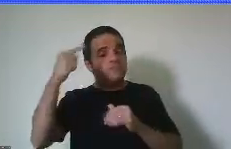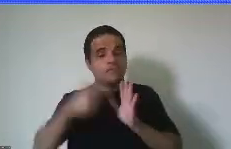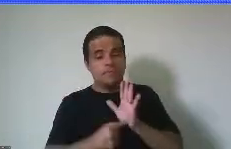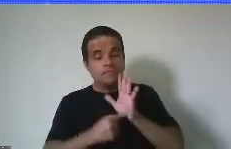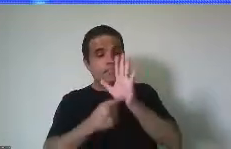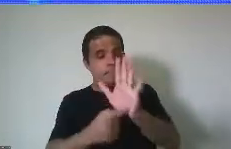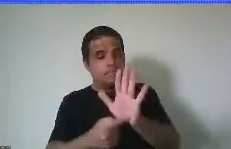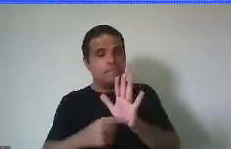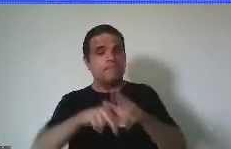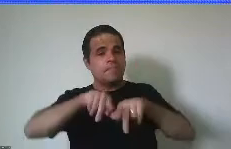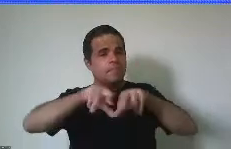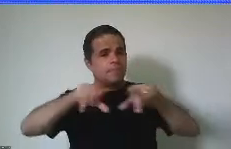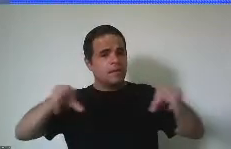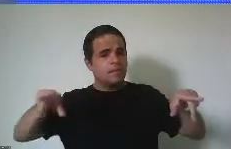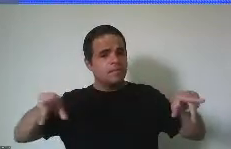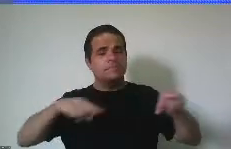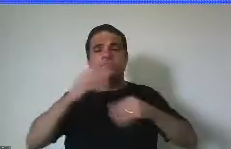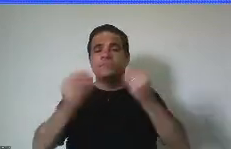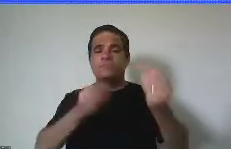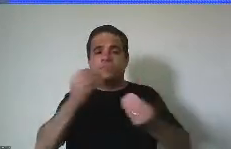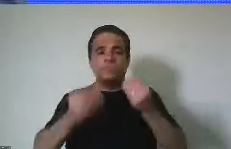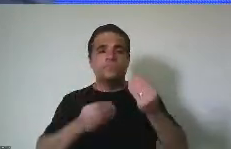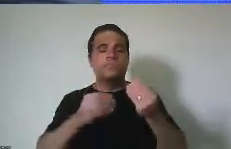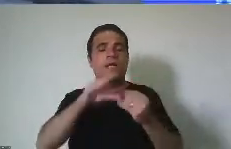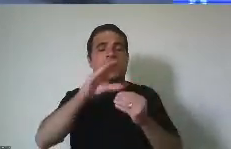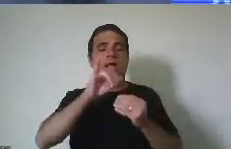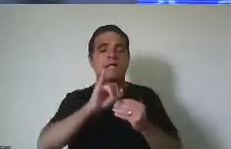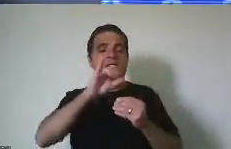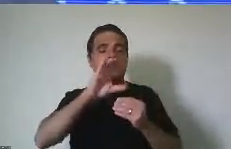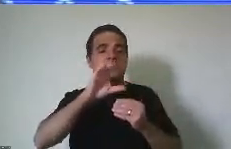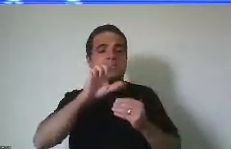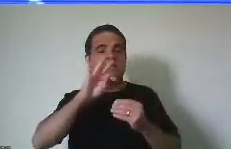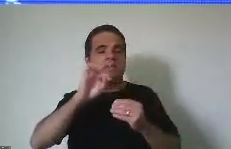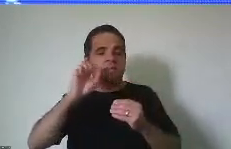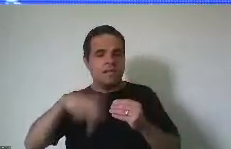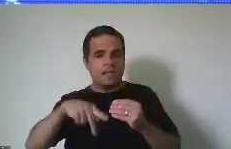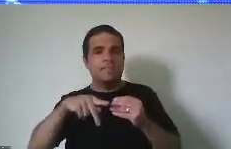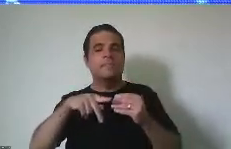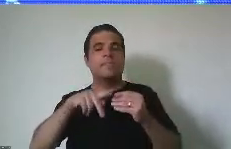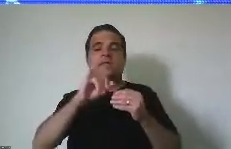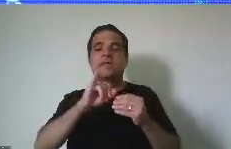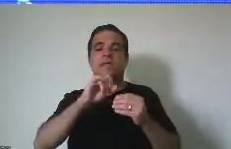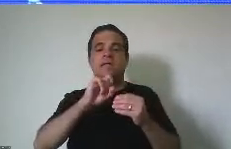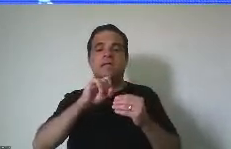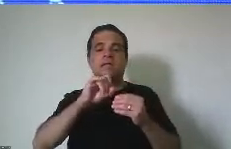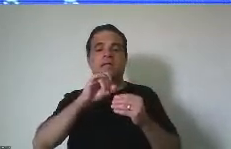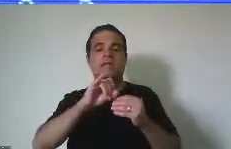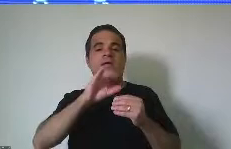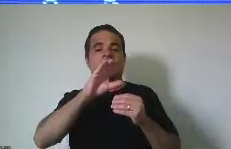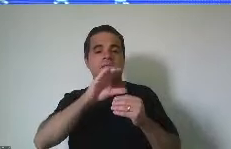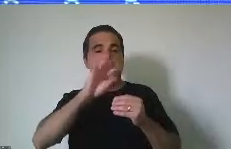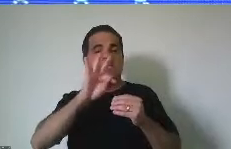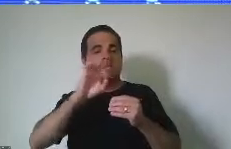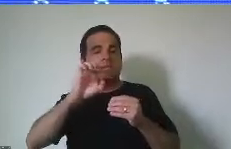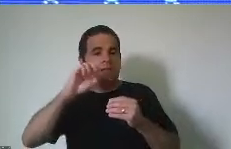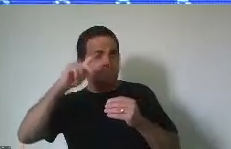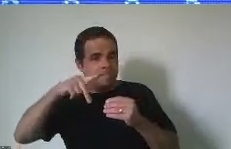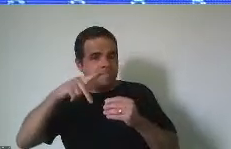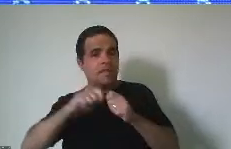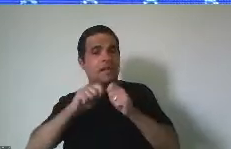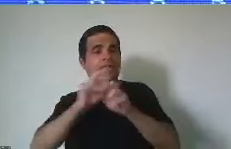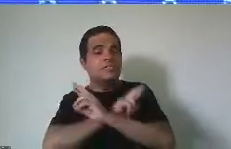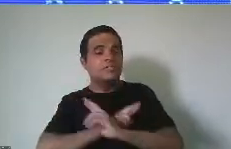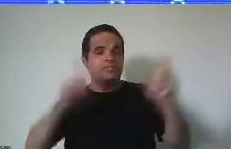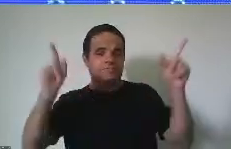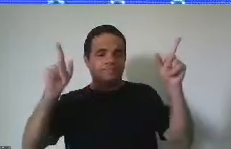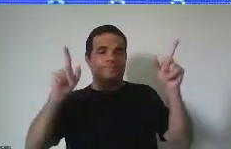em várias dimensões aquilo que a Isa setup faz de diferente aquilo que na nossa visão faz a companhia tá um note acima do